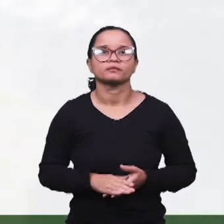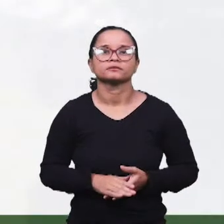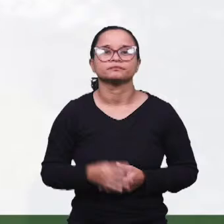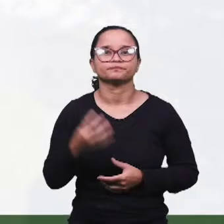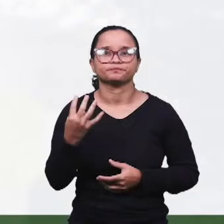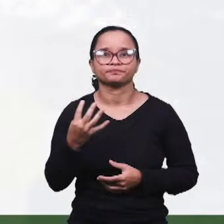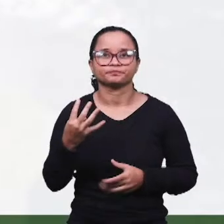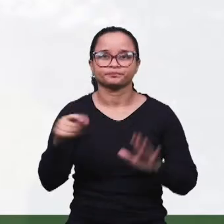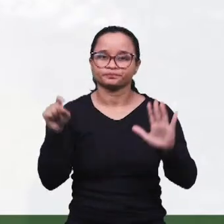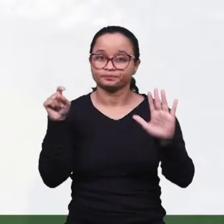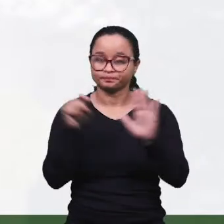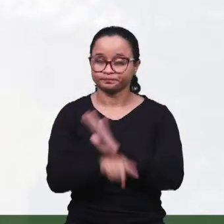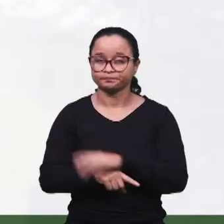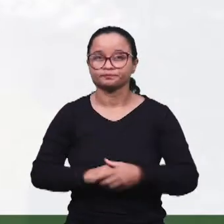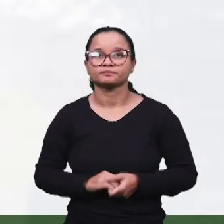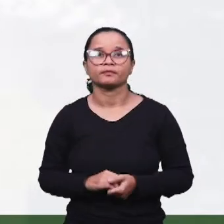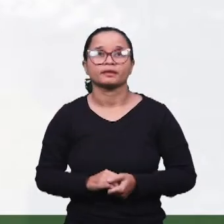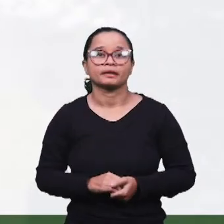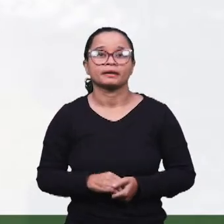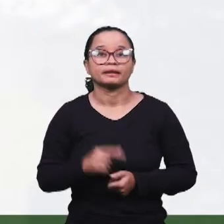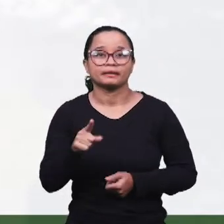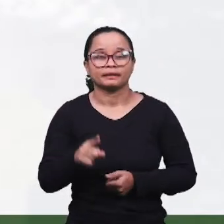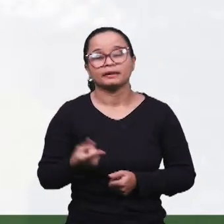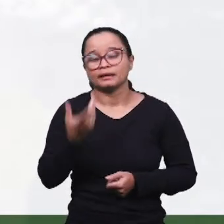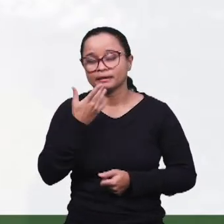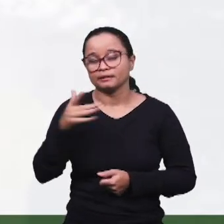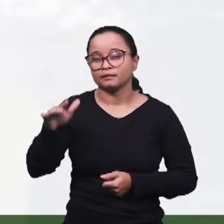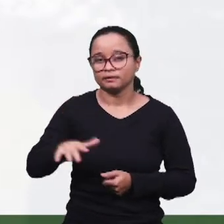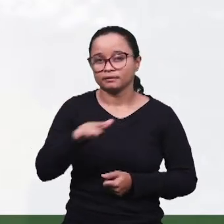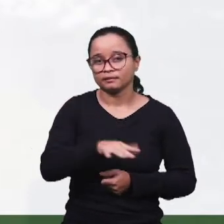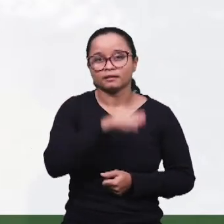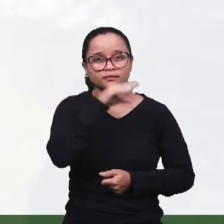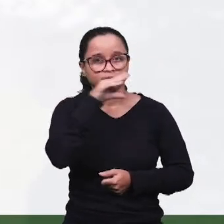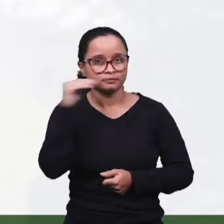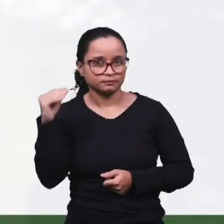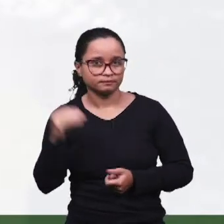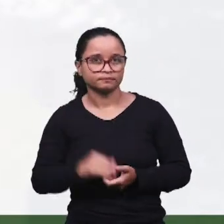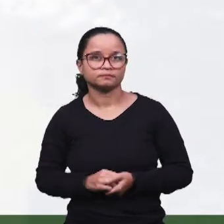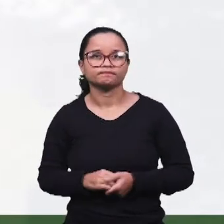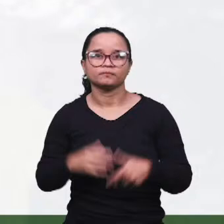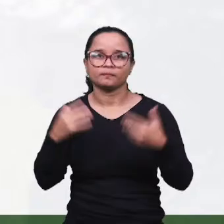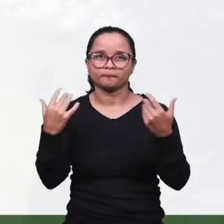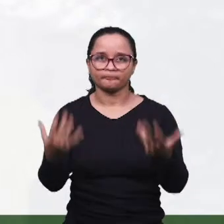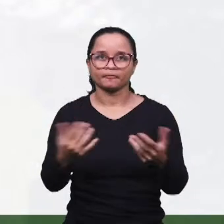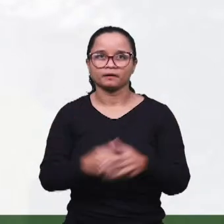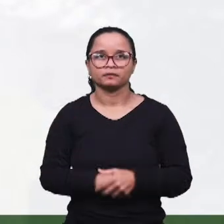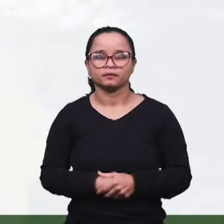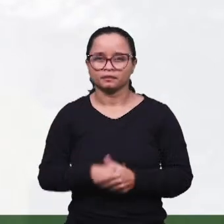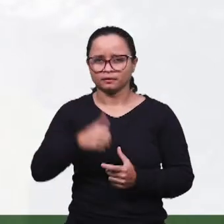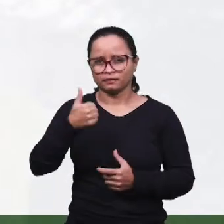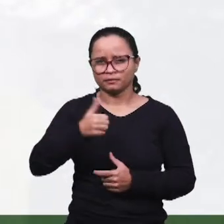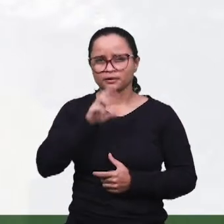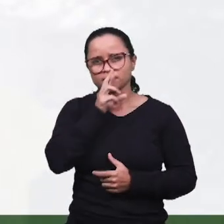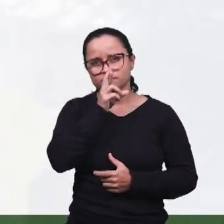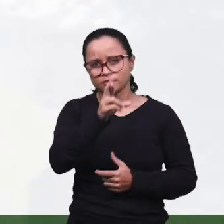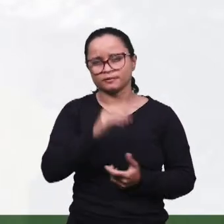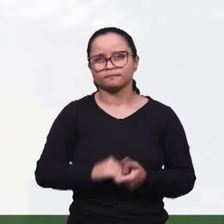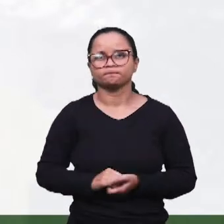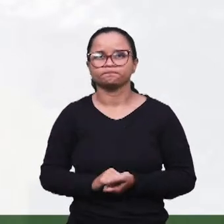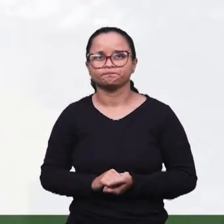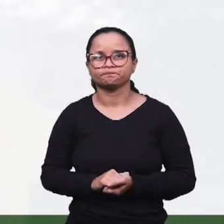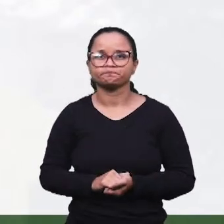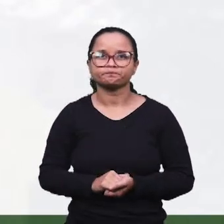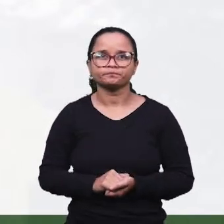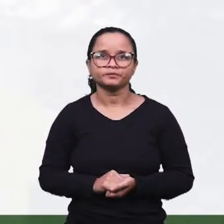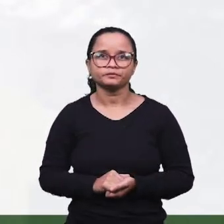que é destinada às crianças, intermediários e adolescentes. E quem vai nos dar a primeira resposta da pergunta